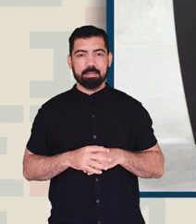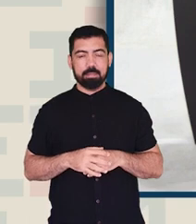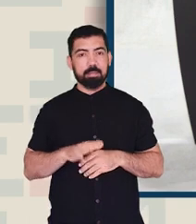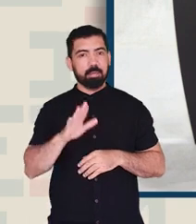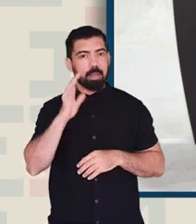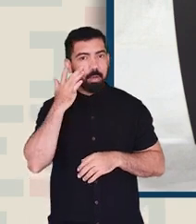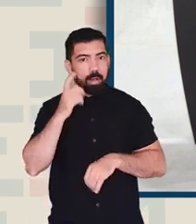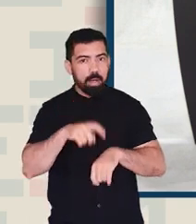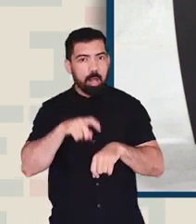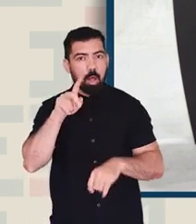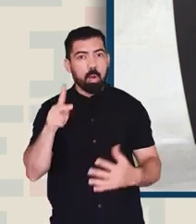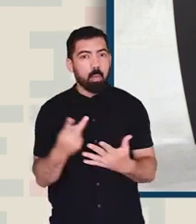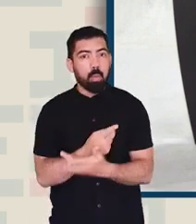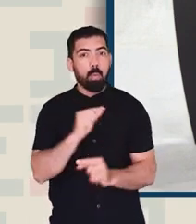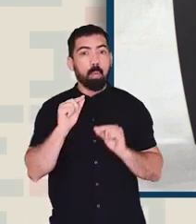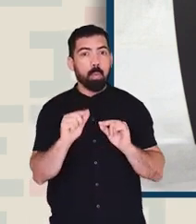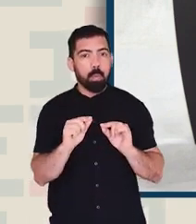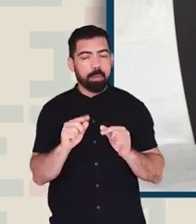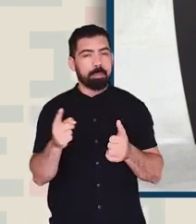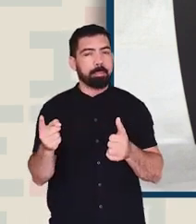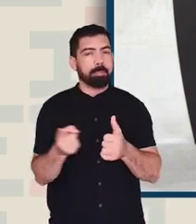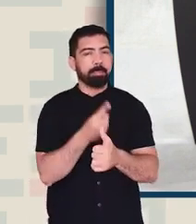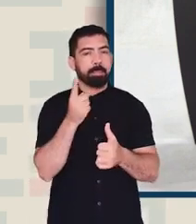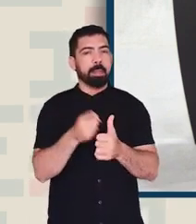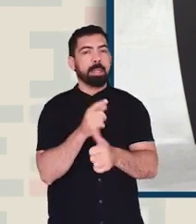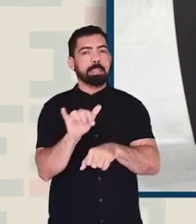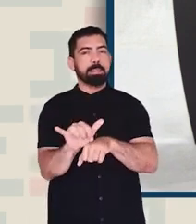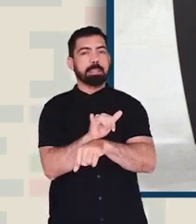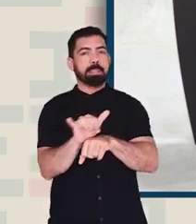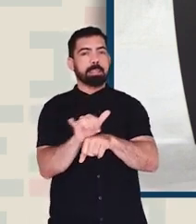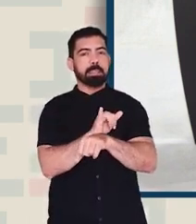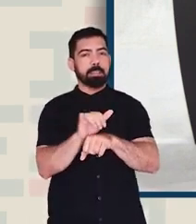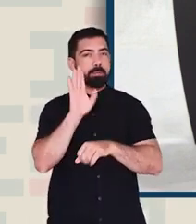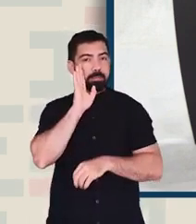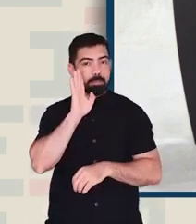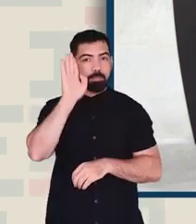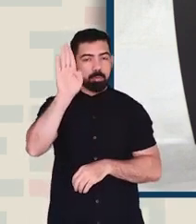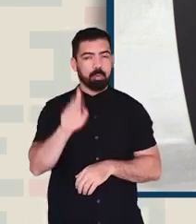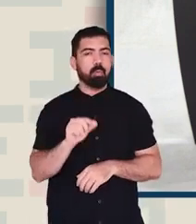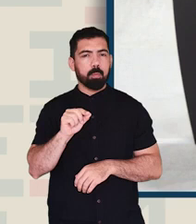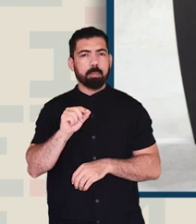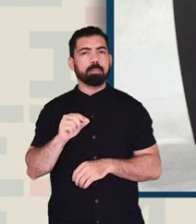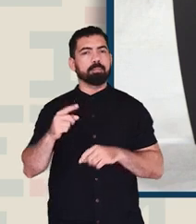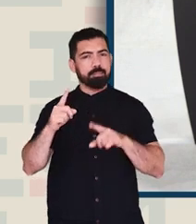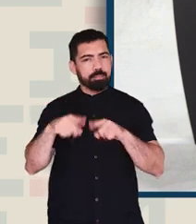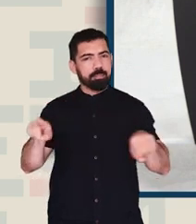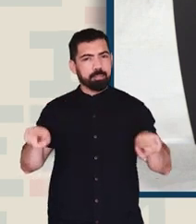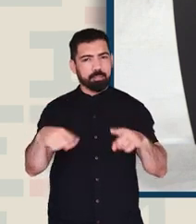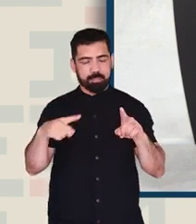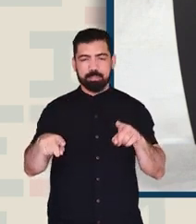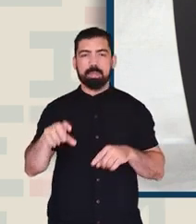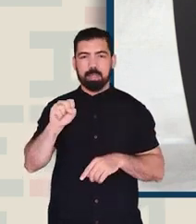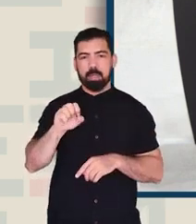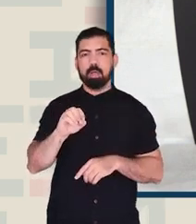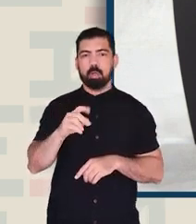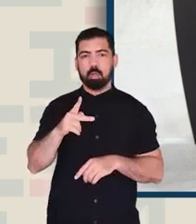Talvez nesse momento tenha surgido o que a gente conhece hoje como a principal técnica para os instrumentos de